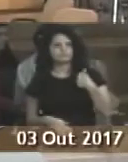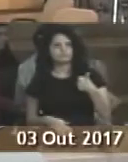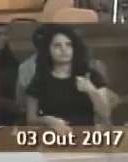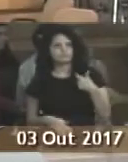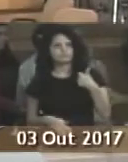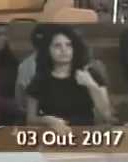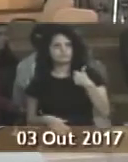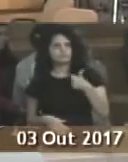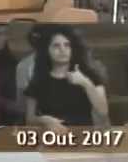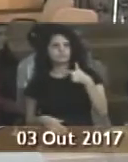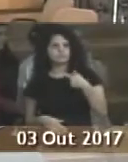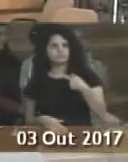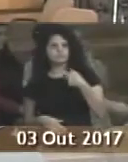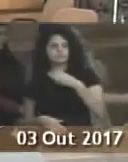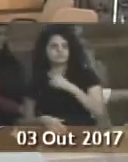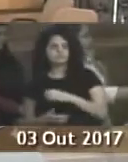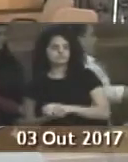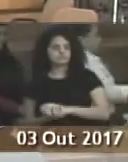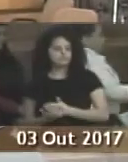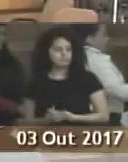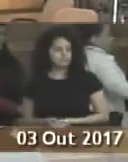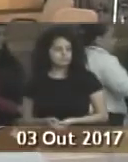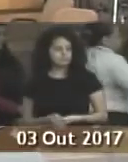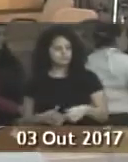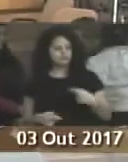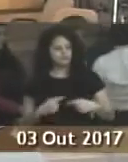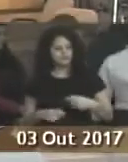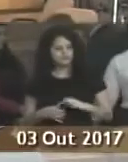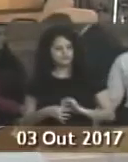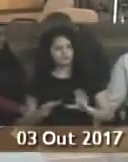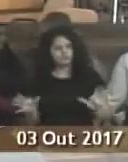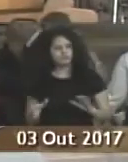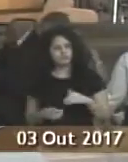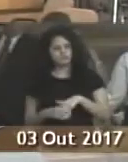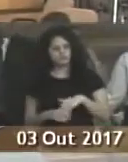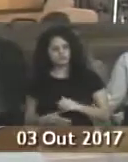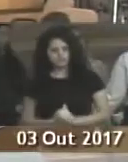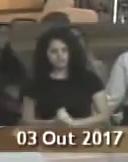1120/17. Em discussão, não havendo oradores, votação aberta.